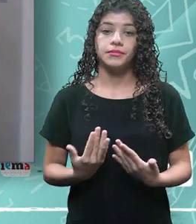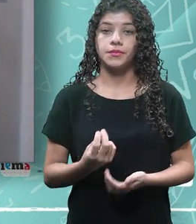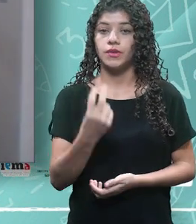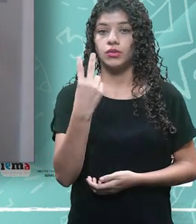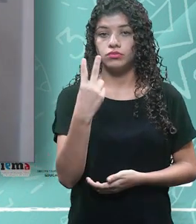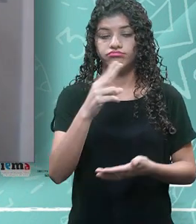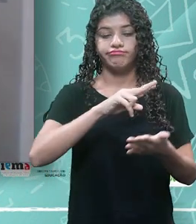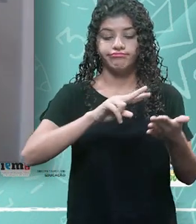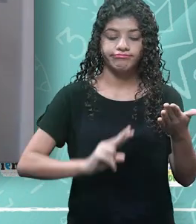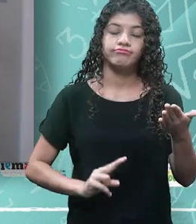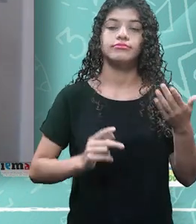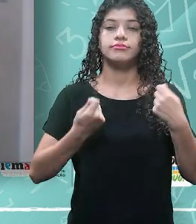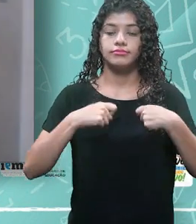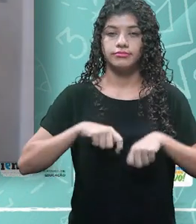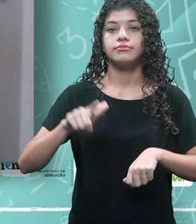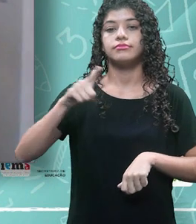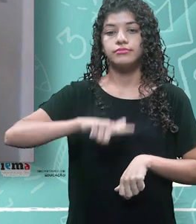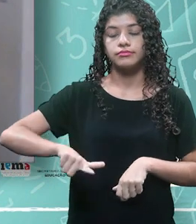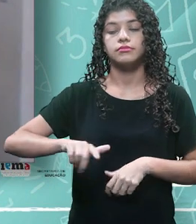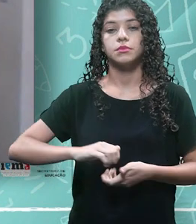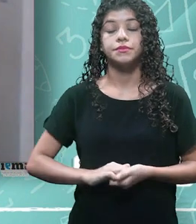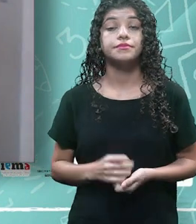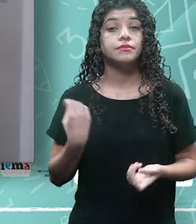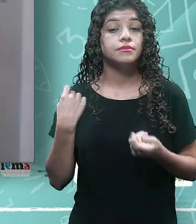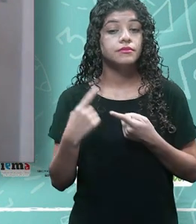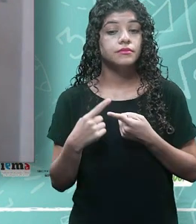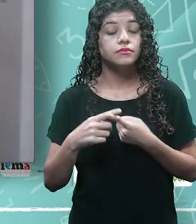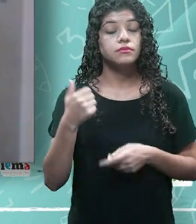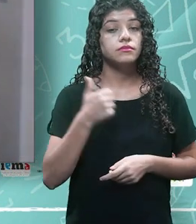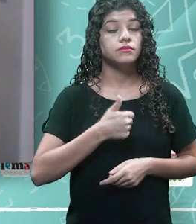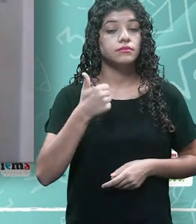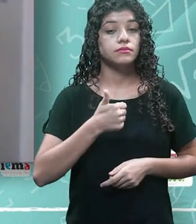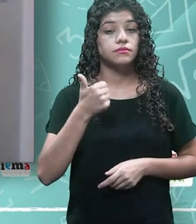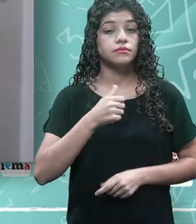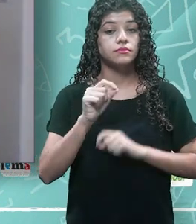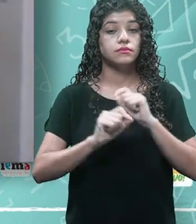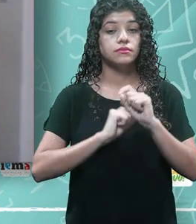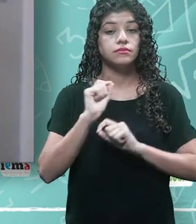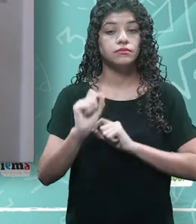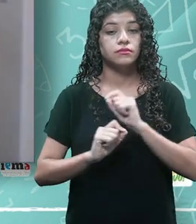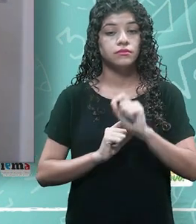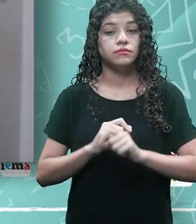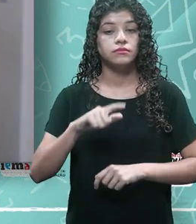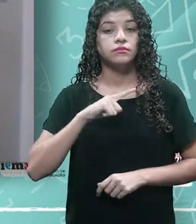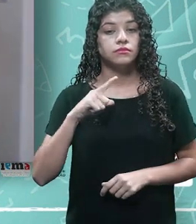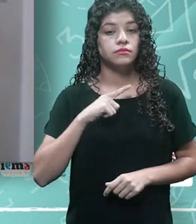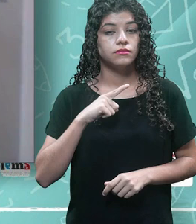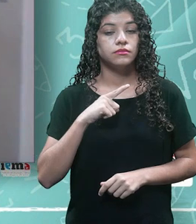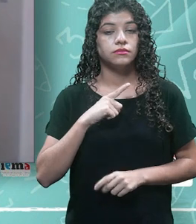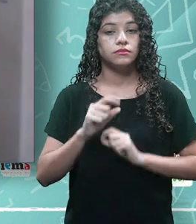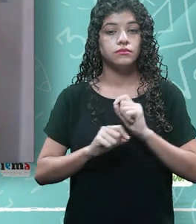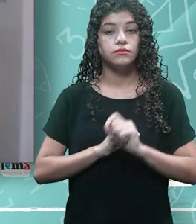então pelo menos duas vezes você precisa ler isso Por quê a primeira leitura ela é uma leitura para te dar uma